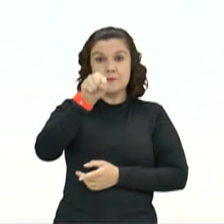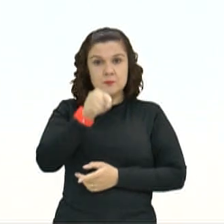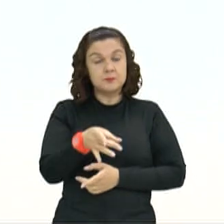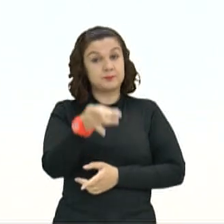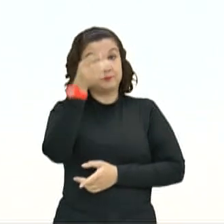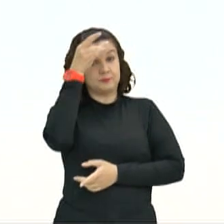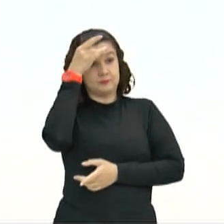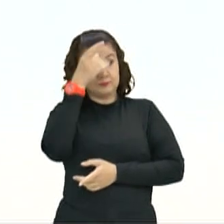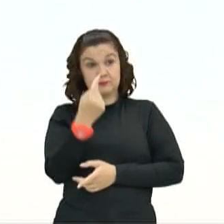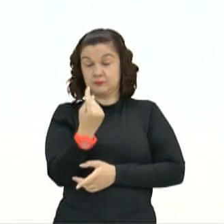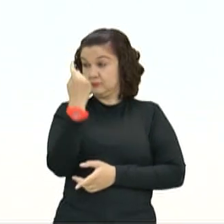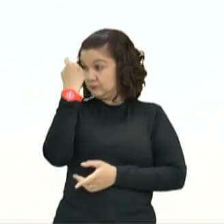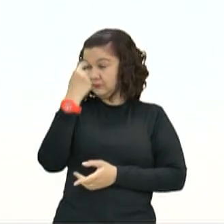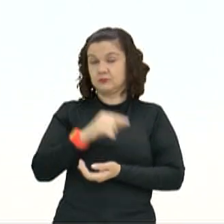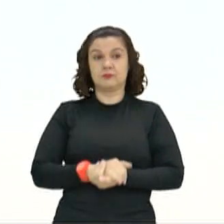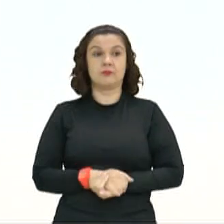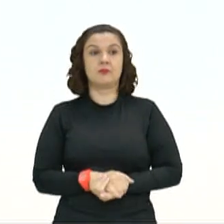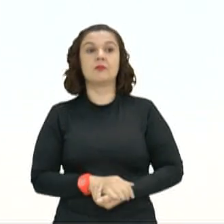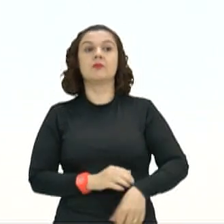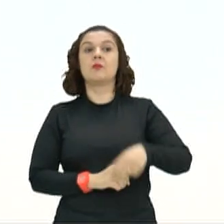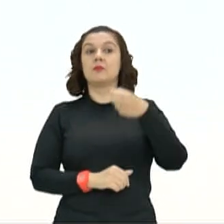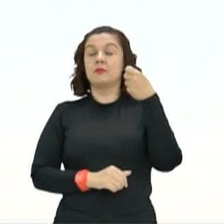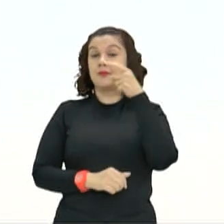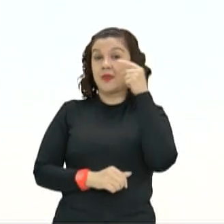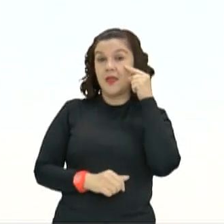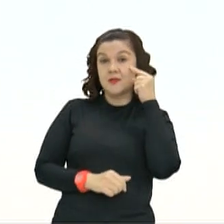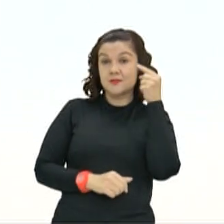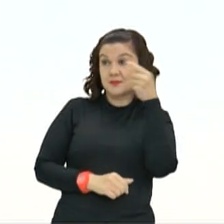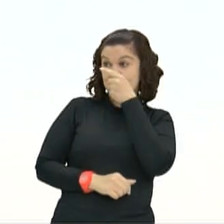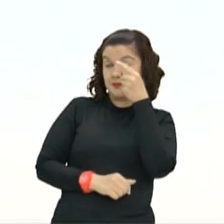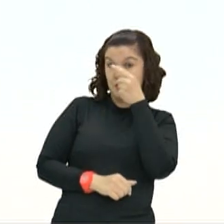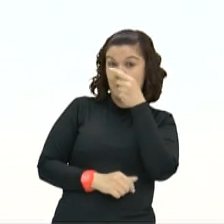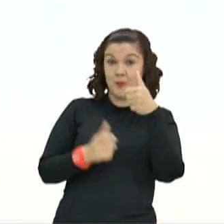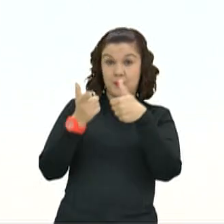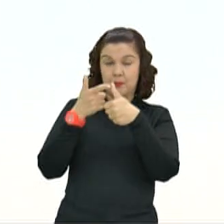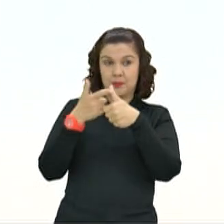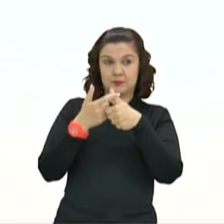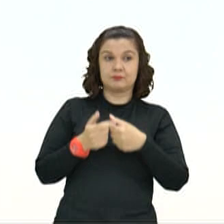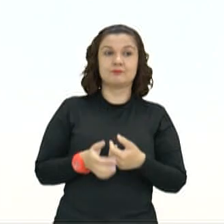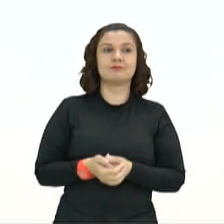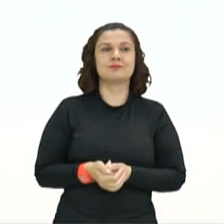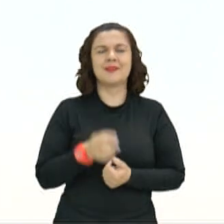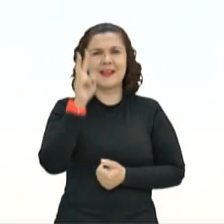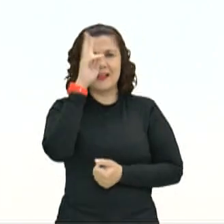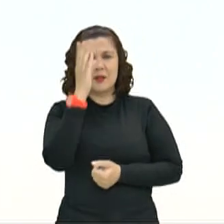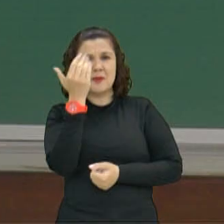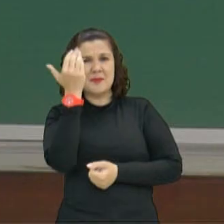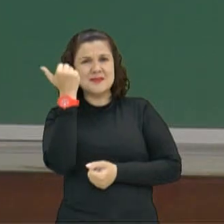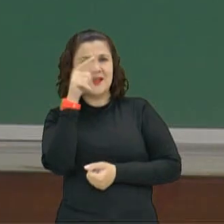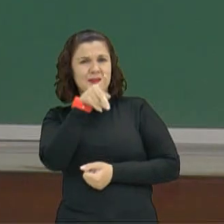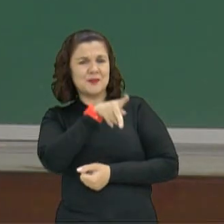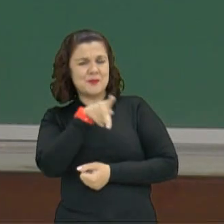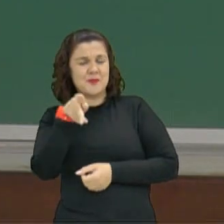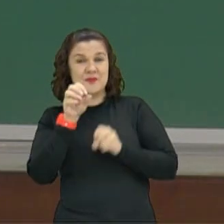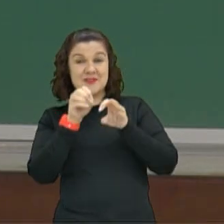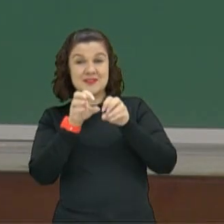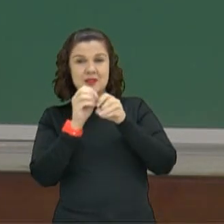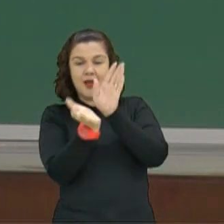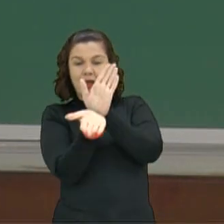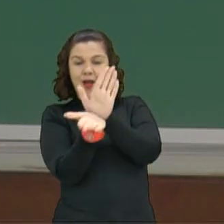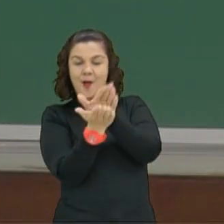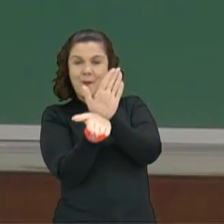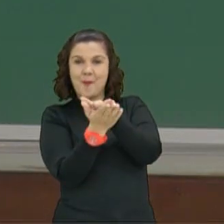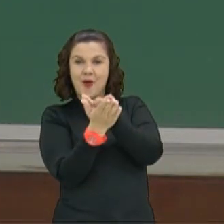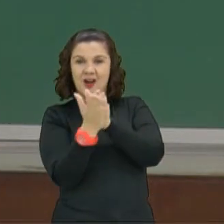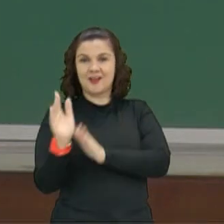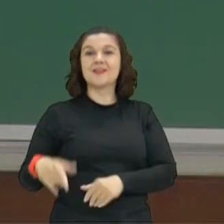tem que saber, ok? Então, ó, esse carinha aqui, tá? Lembra antigamente que a tua professora, teu professor falava boquinha